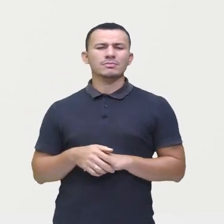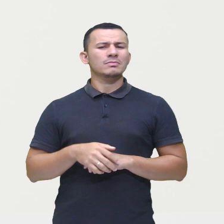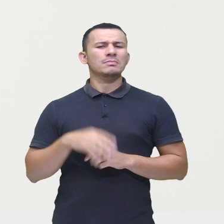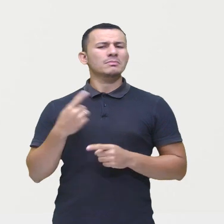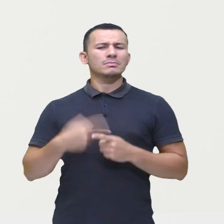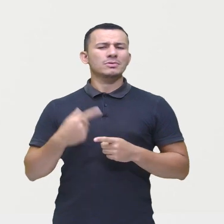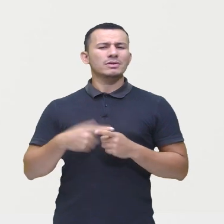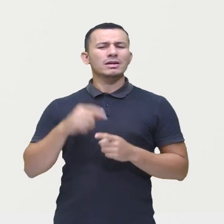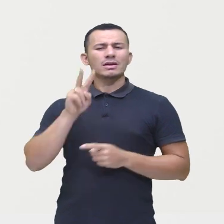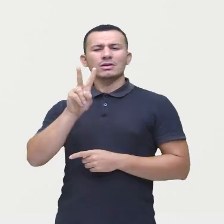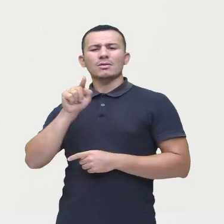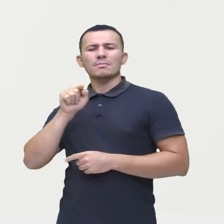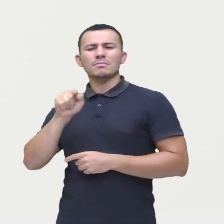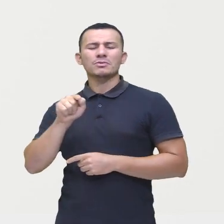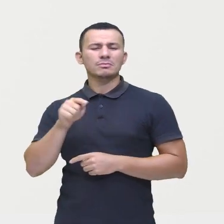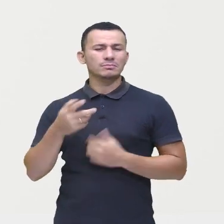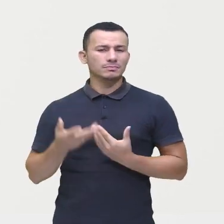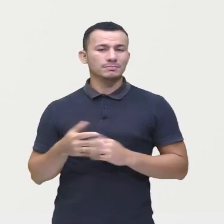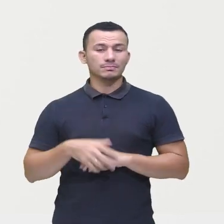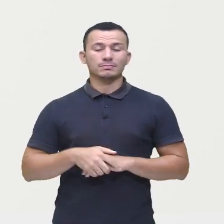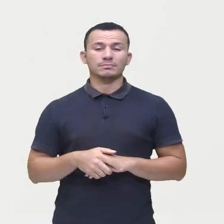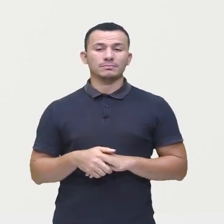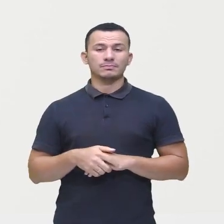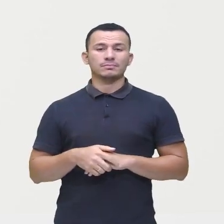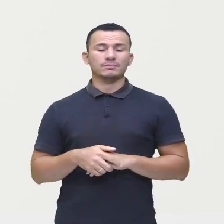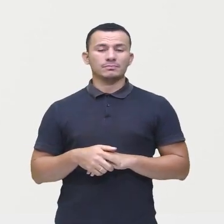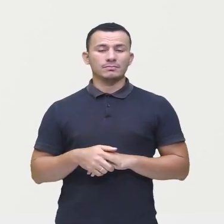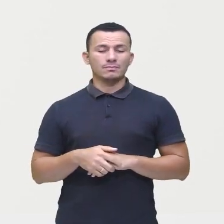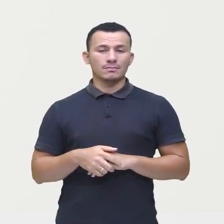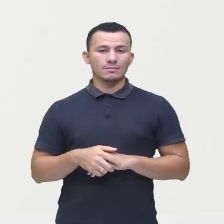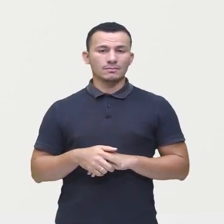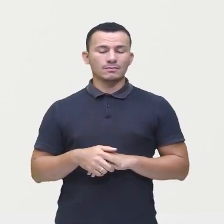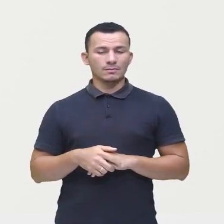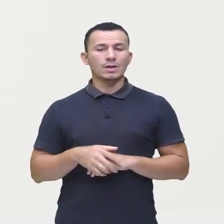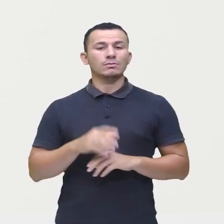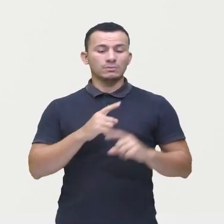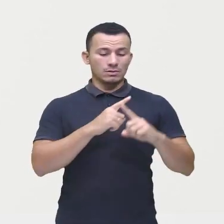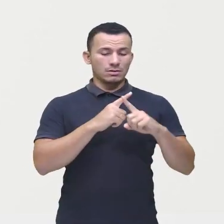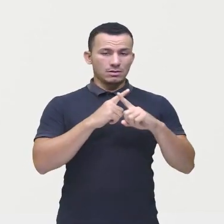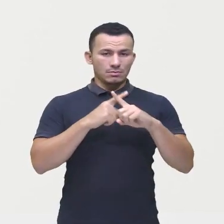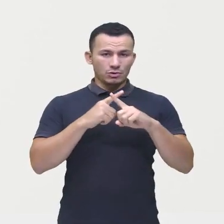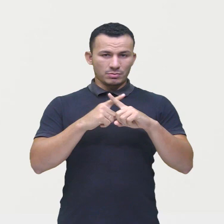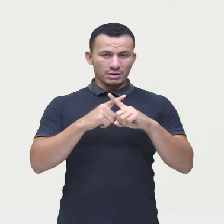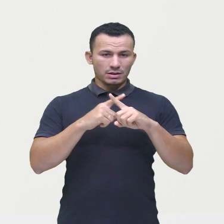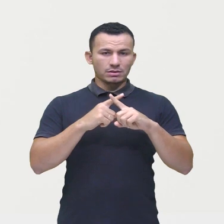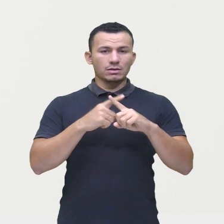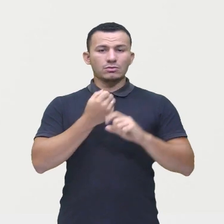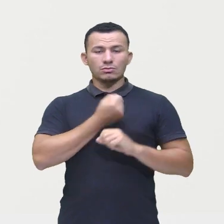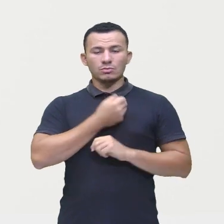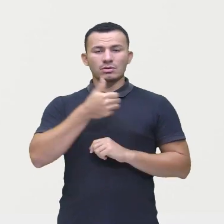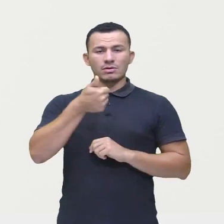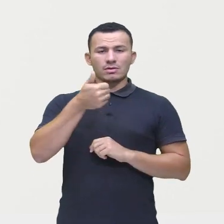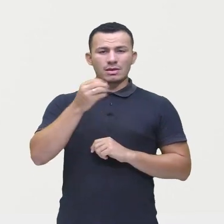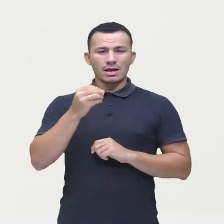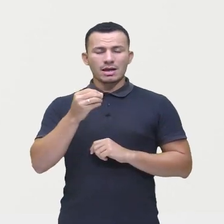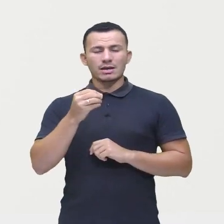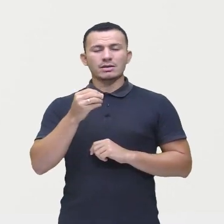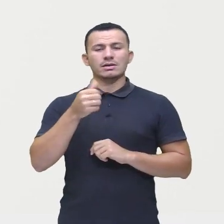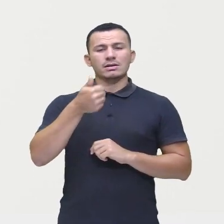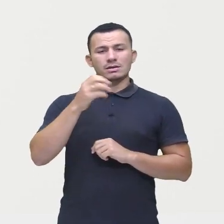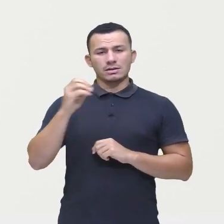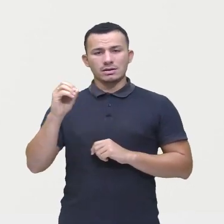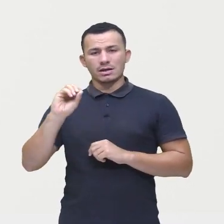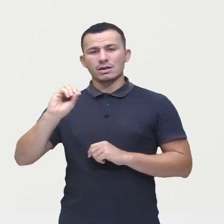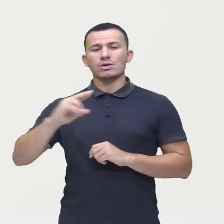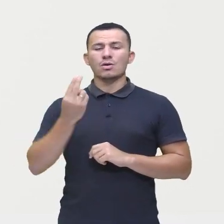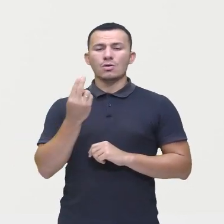2.000, professor? Bom, porque na matemática, quando você tem uma multiplicação por 10, por 100 ou por 1.000, você